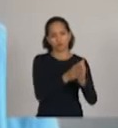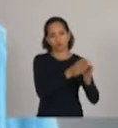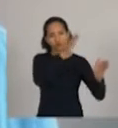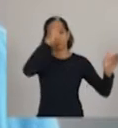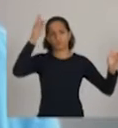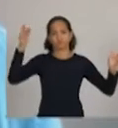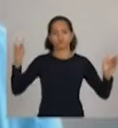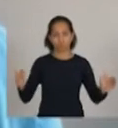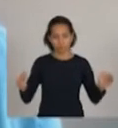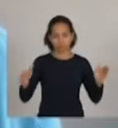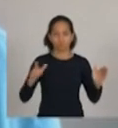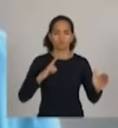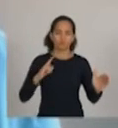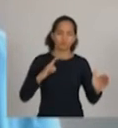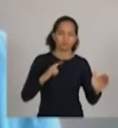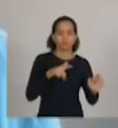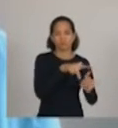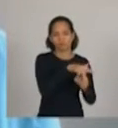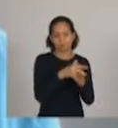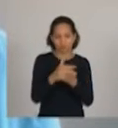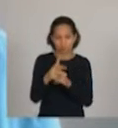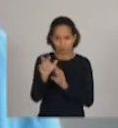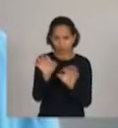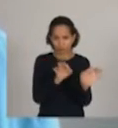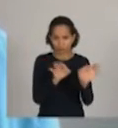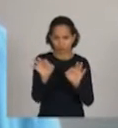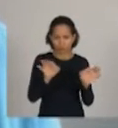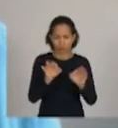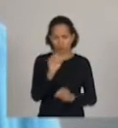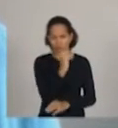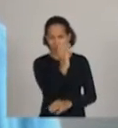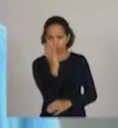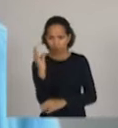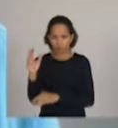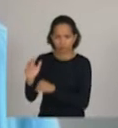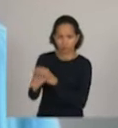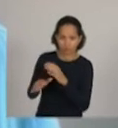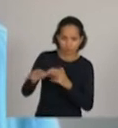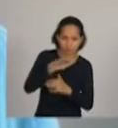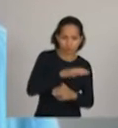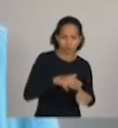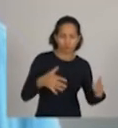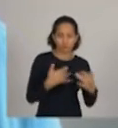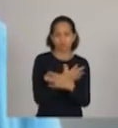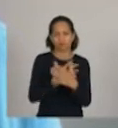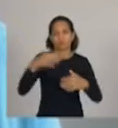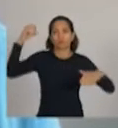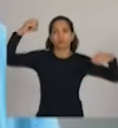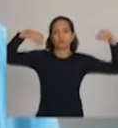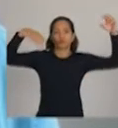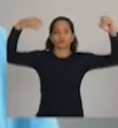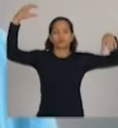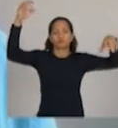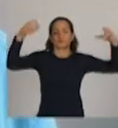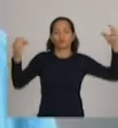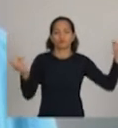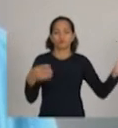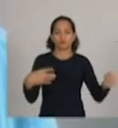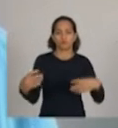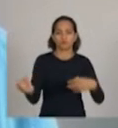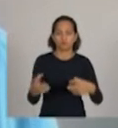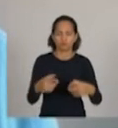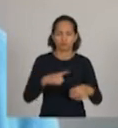além de uma reconfiguração urbanística do local, com uma nova iluminação, implantação de